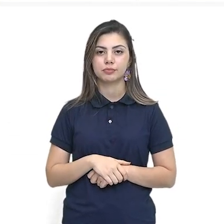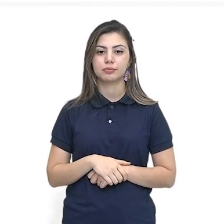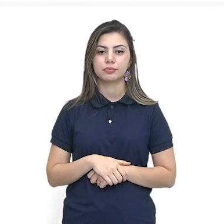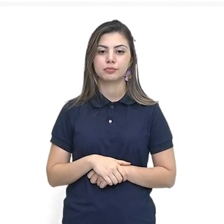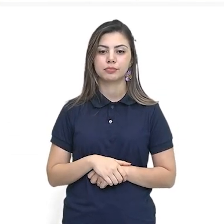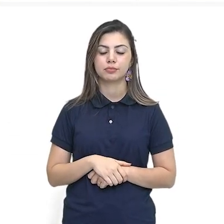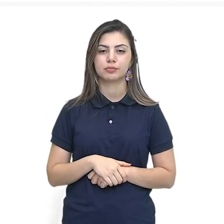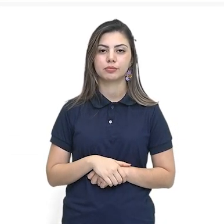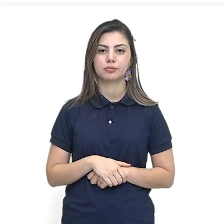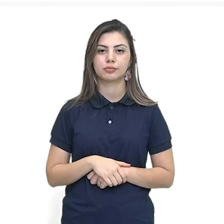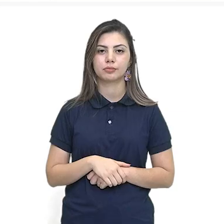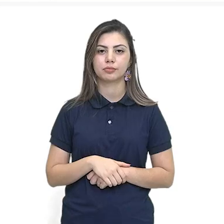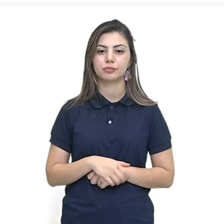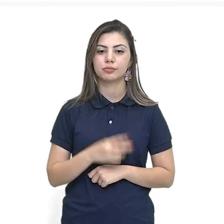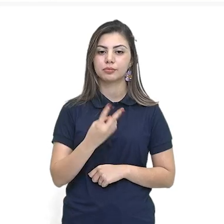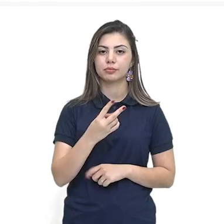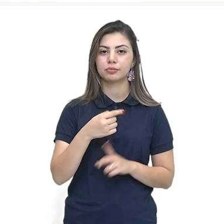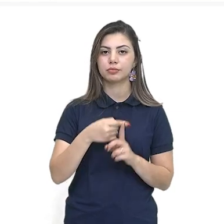né,